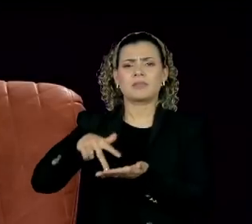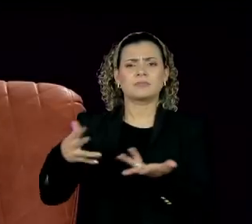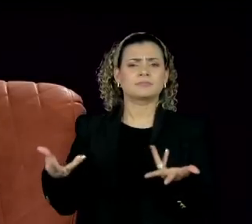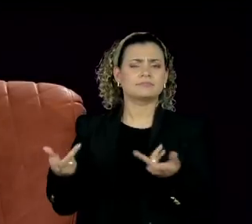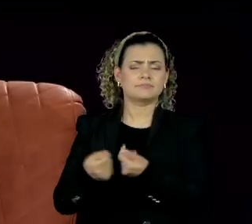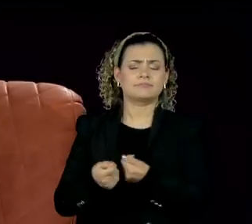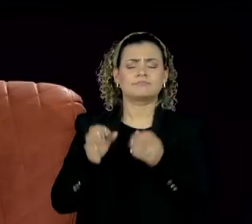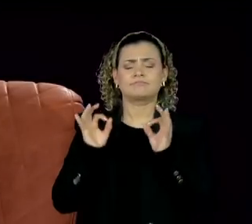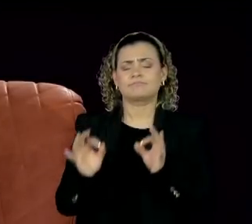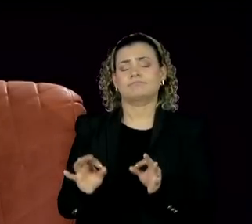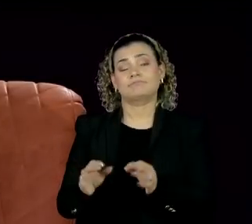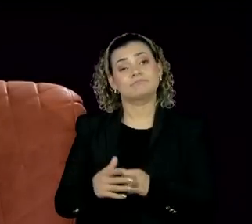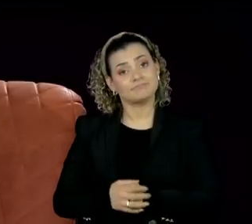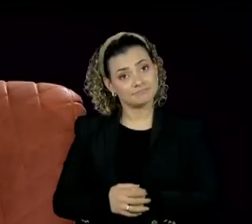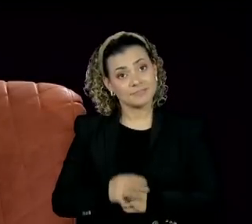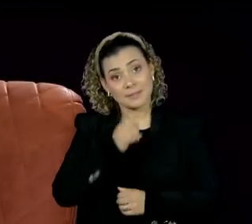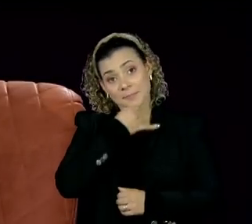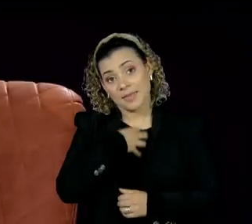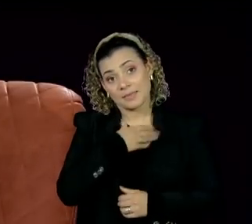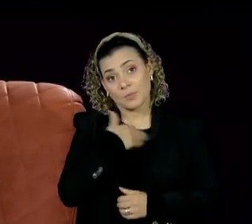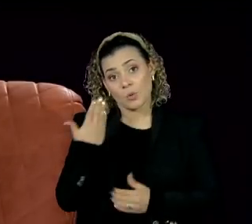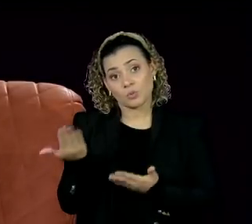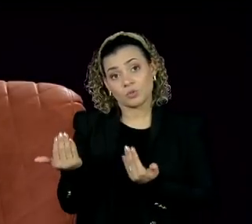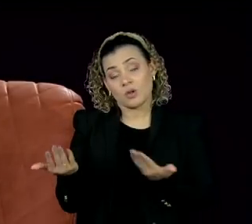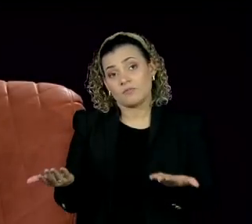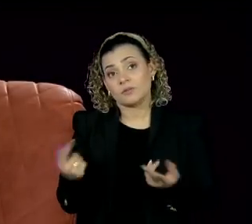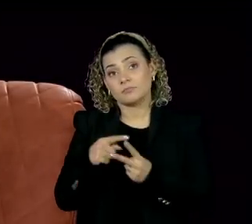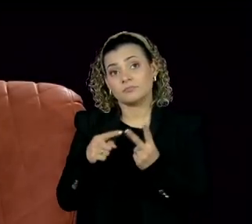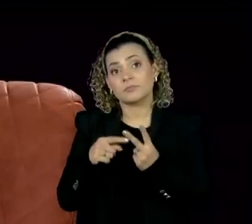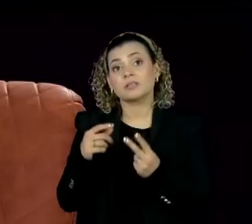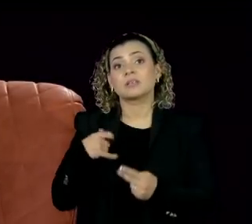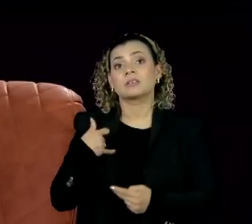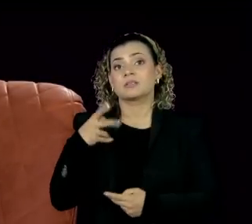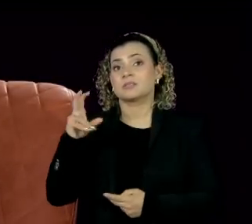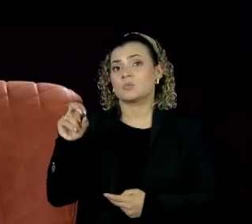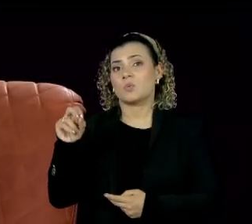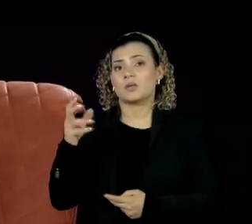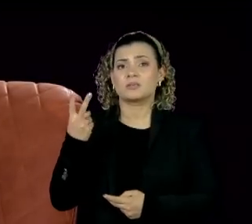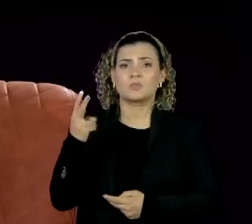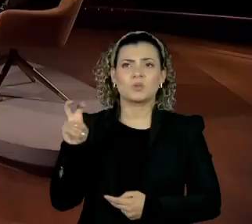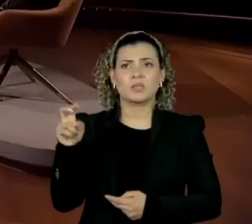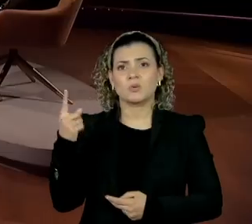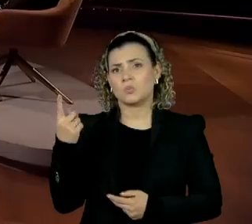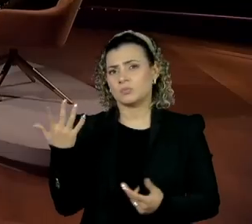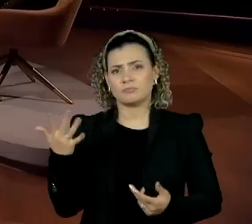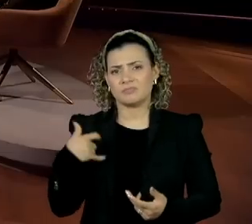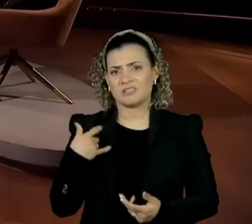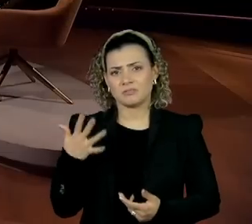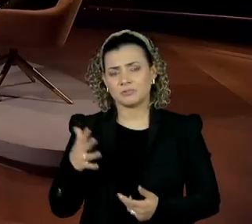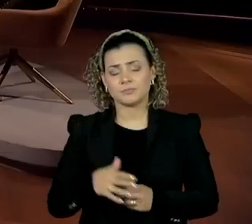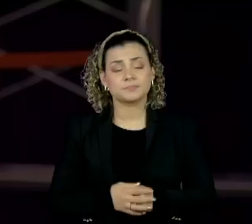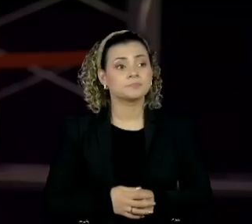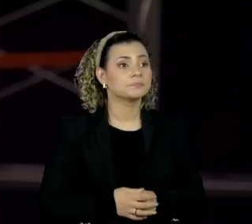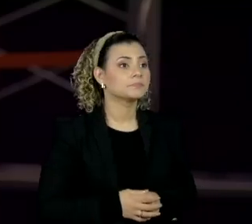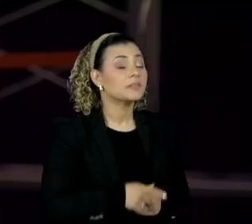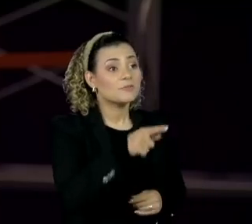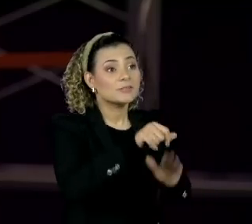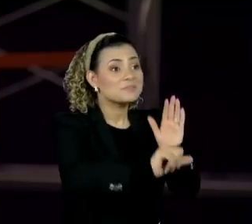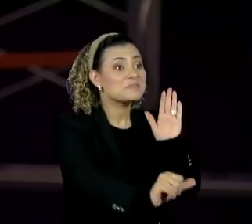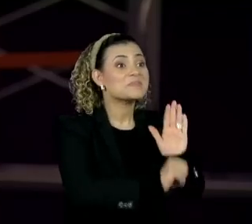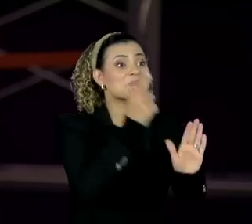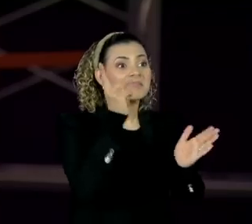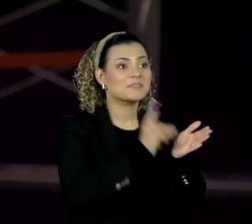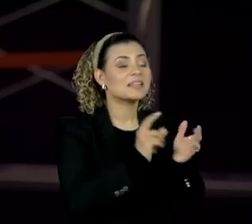demais. E uma pena, porque morreram aí com 50, 51. E você deve ter sido a pioneira em